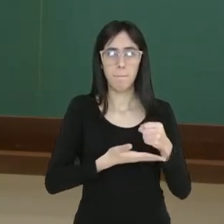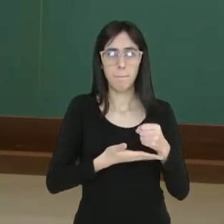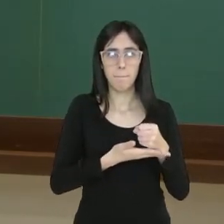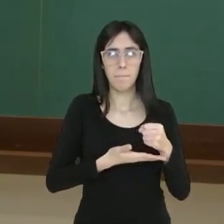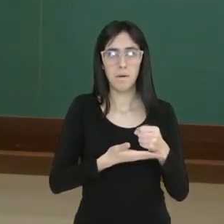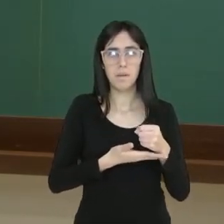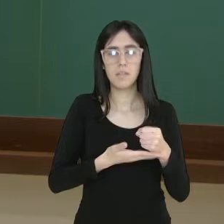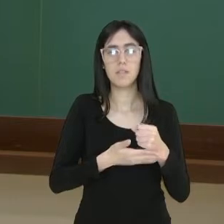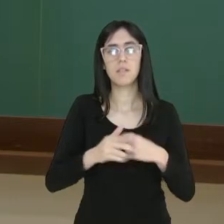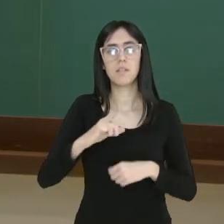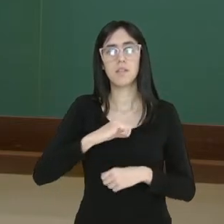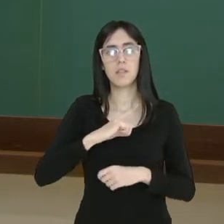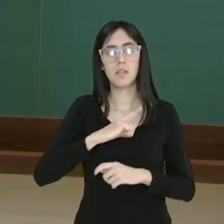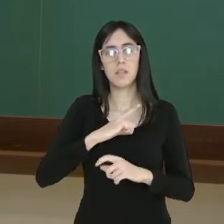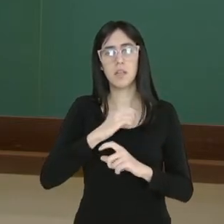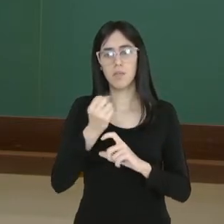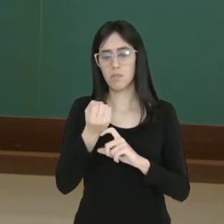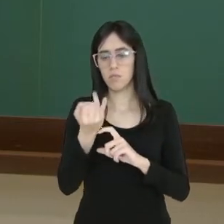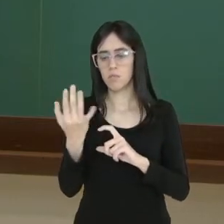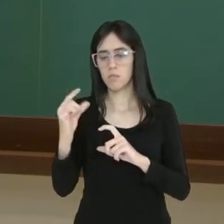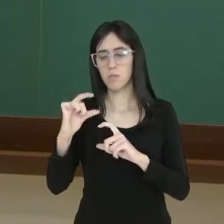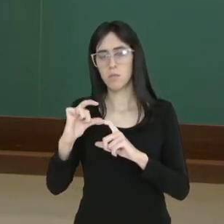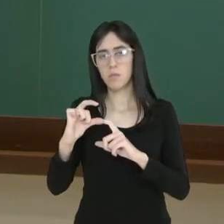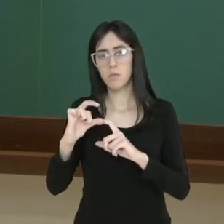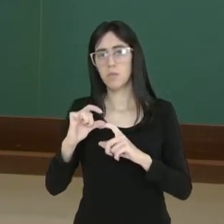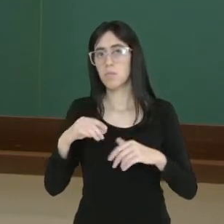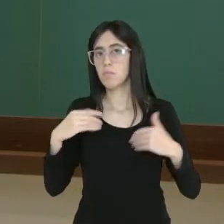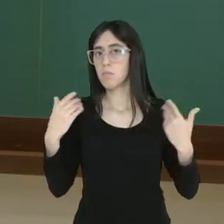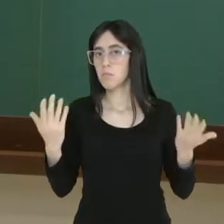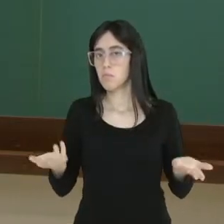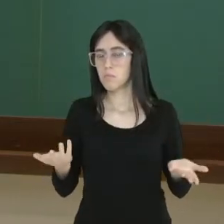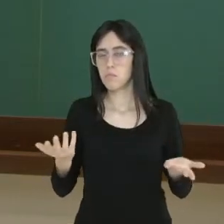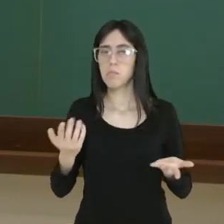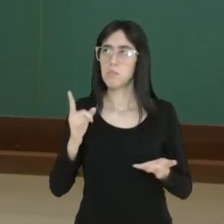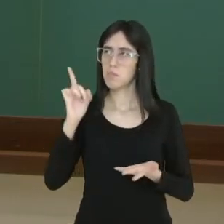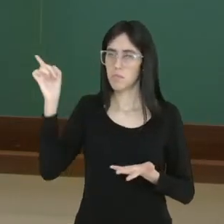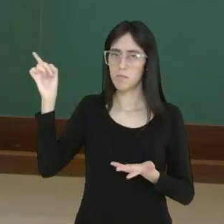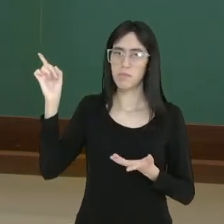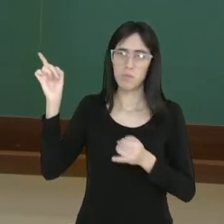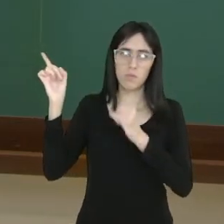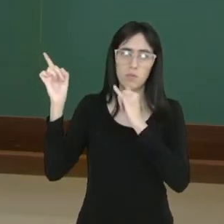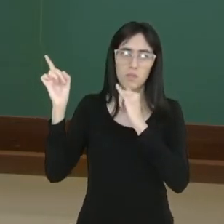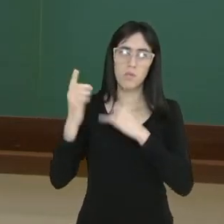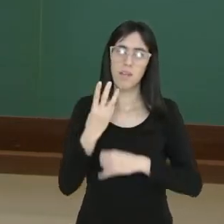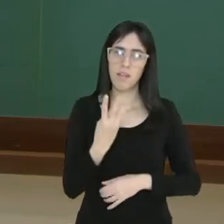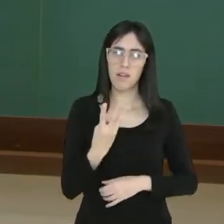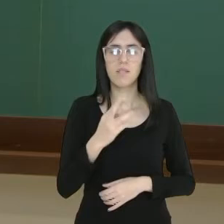a determinado expoente, nesse caso 3, vai resultar no valor do logaritmando.